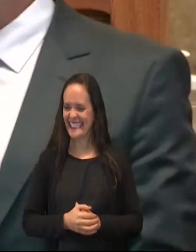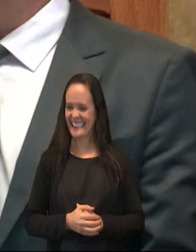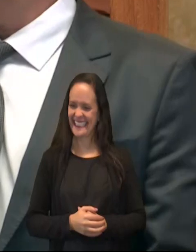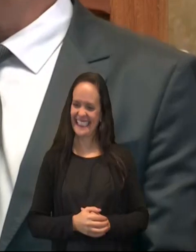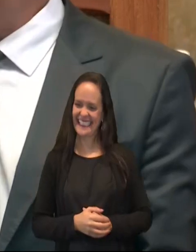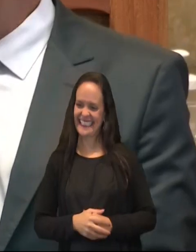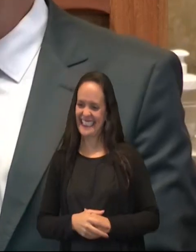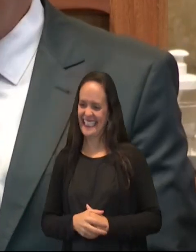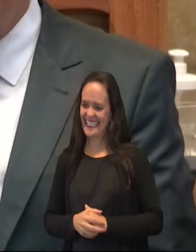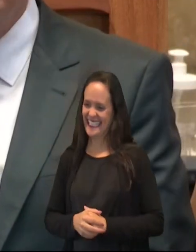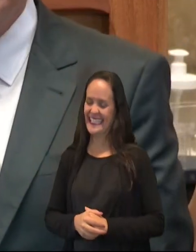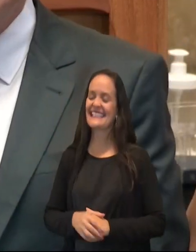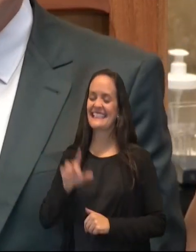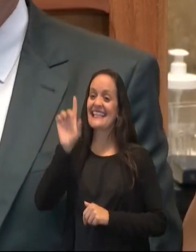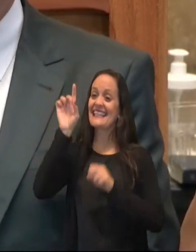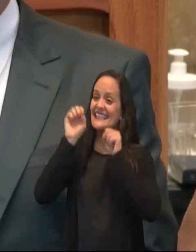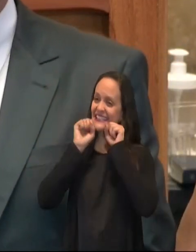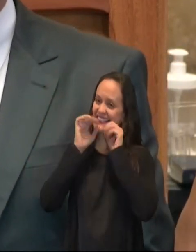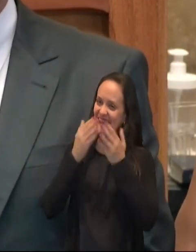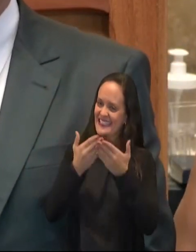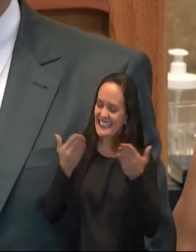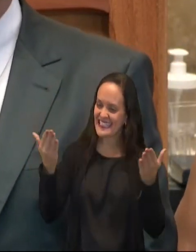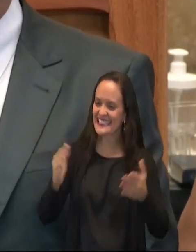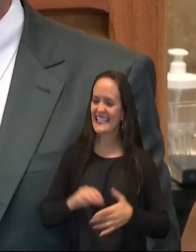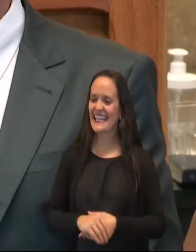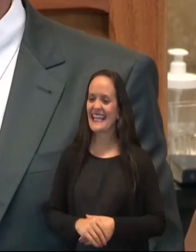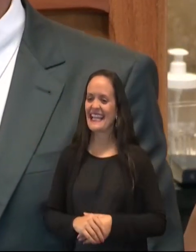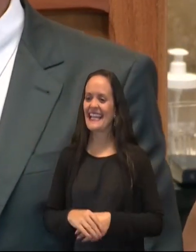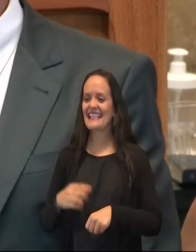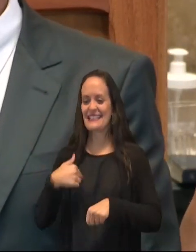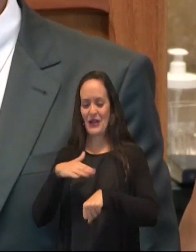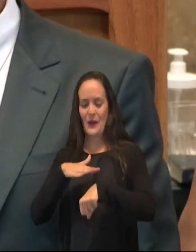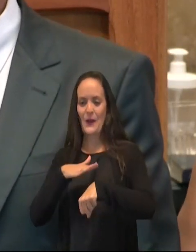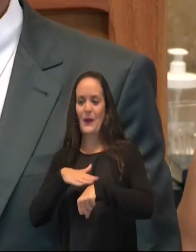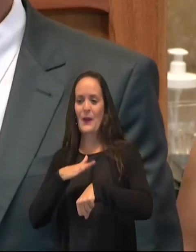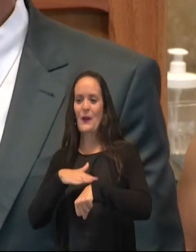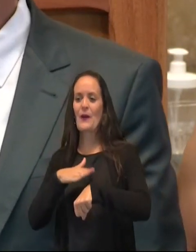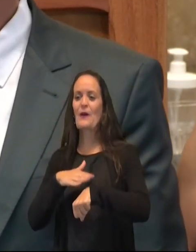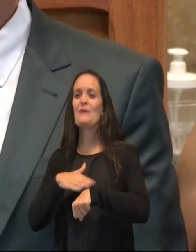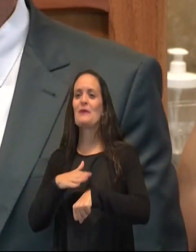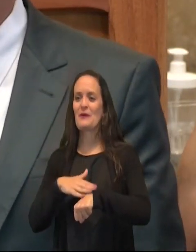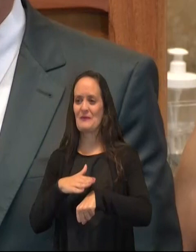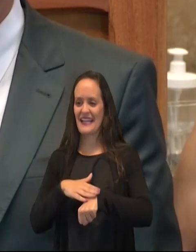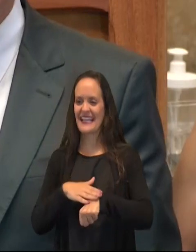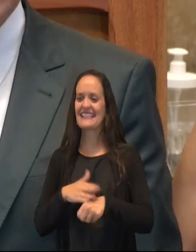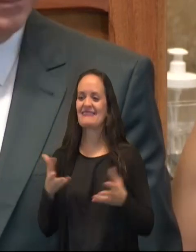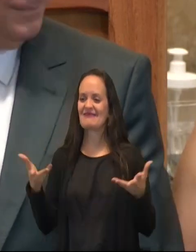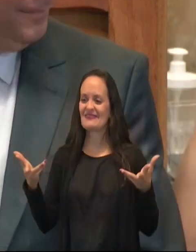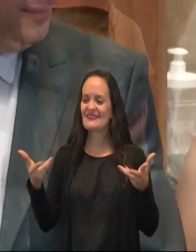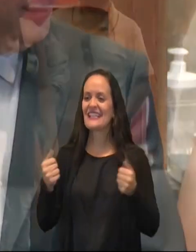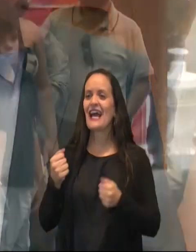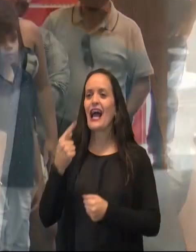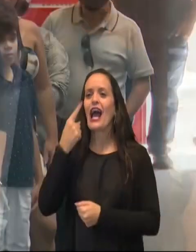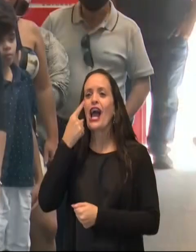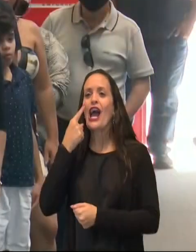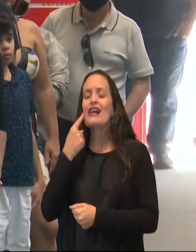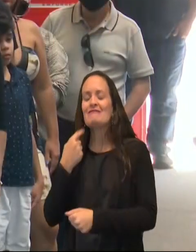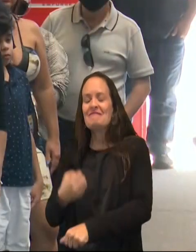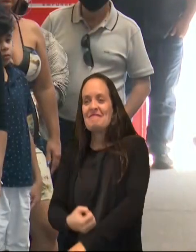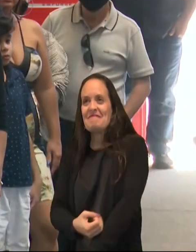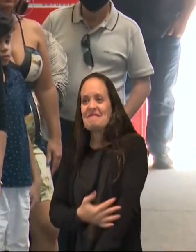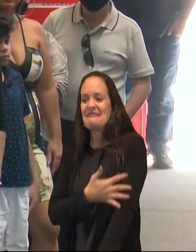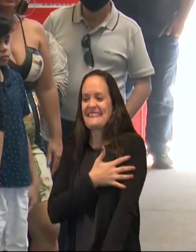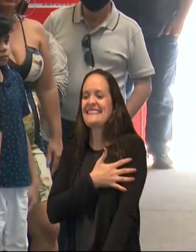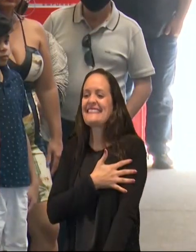Irmãos, Deus abençoe a todos. Esse momento para nós é um momento realmente emocionante. Aí está